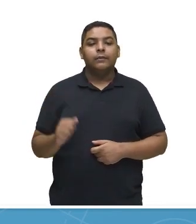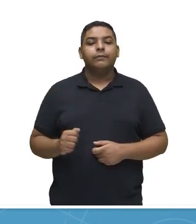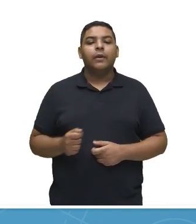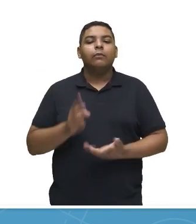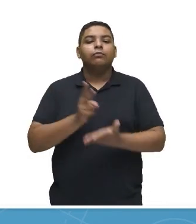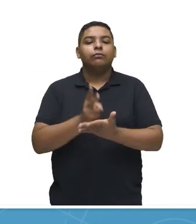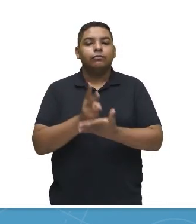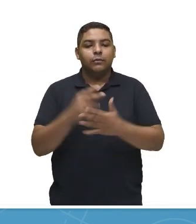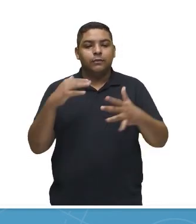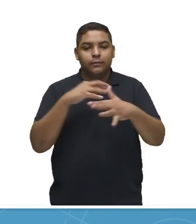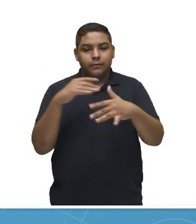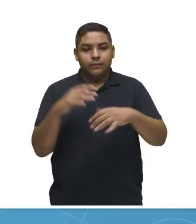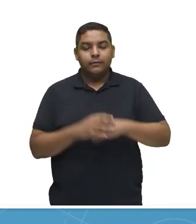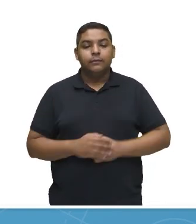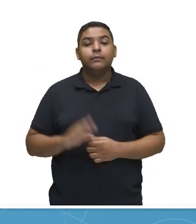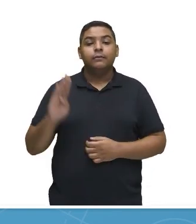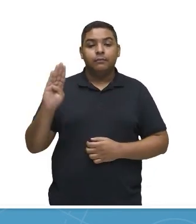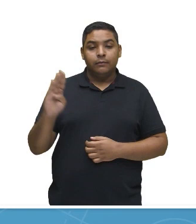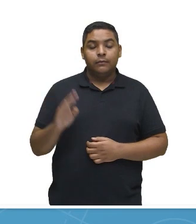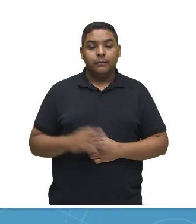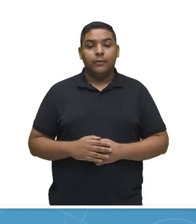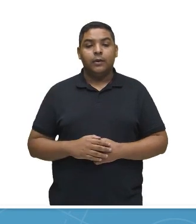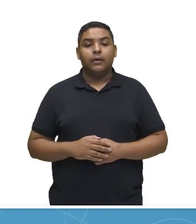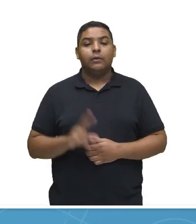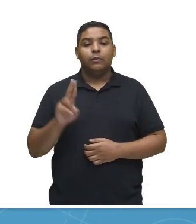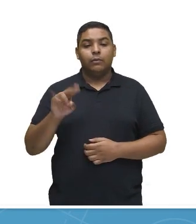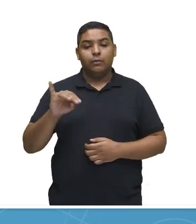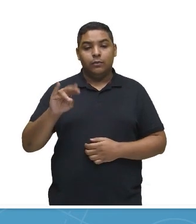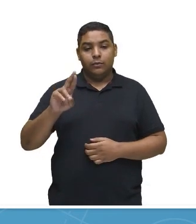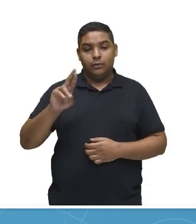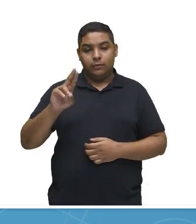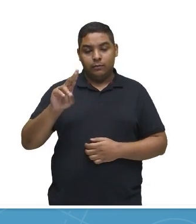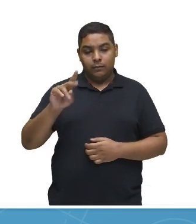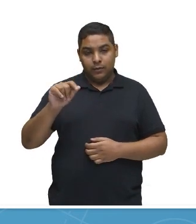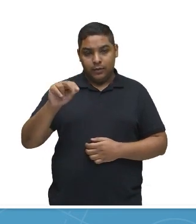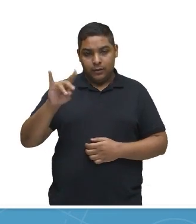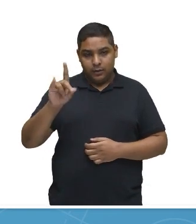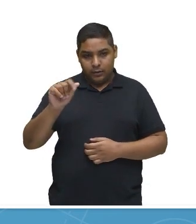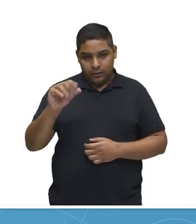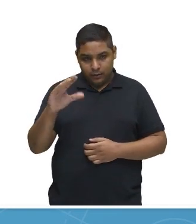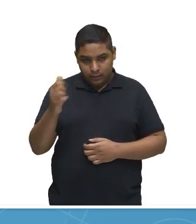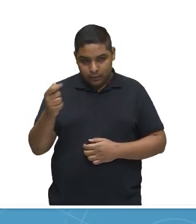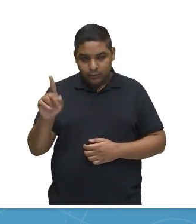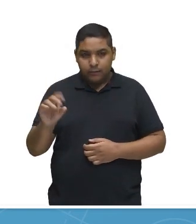Letra C, metropolização. Letra D, conurbação. Então, olha só.